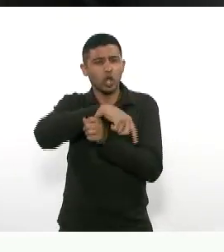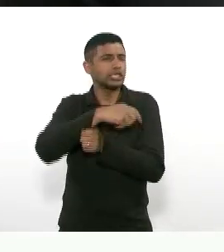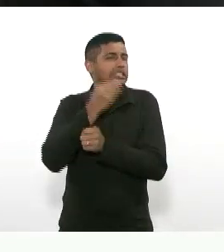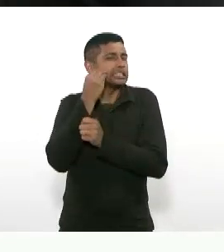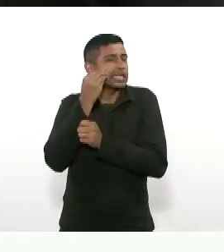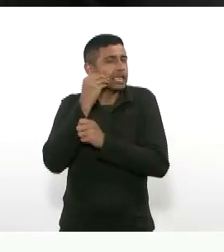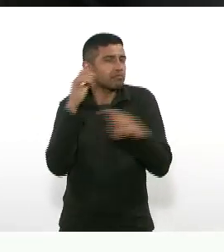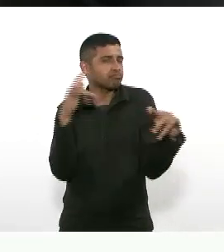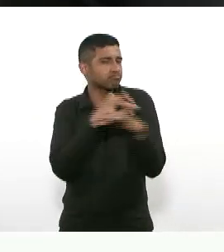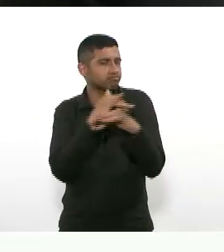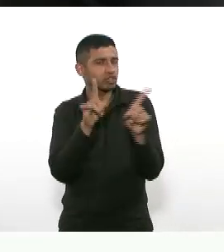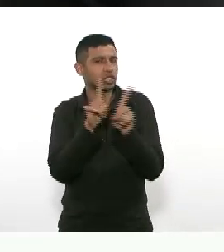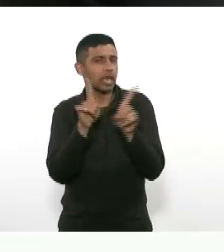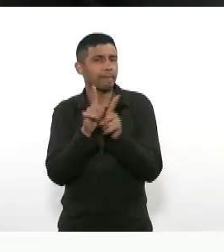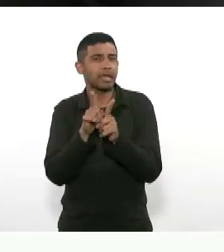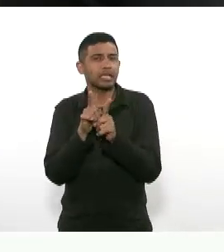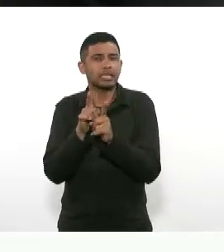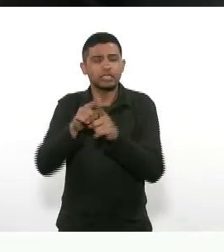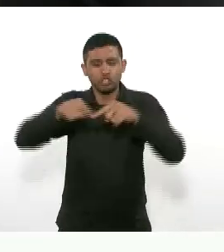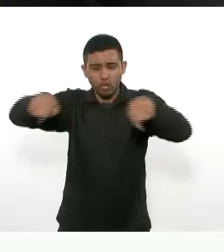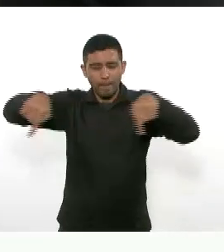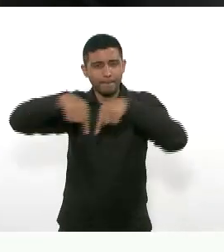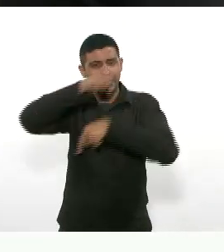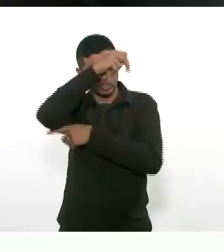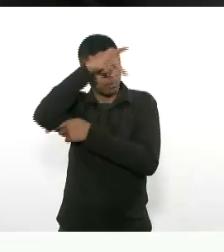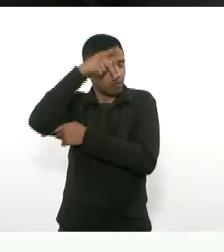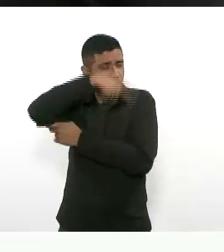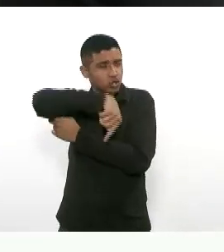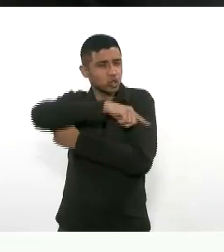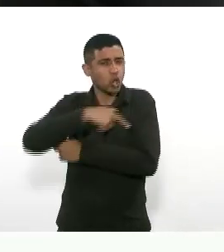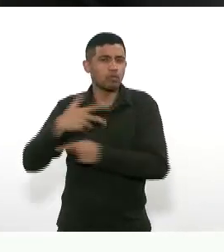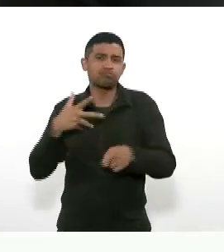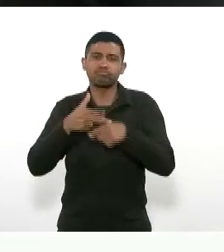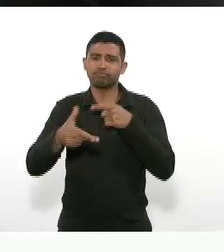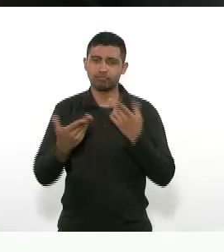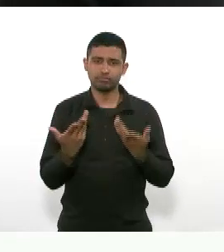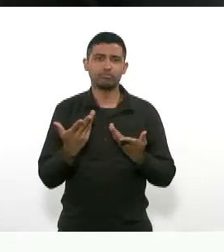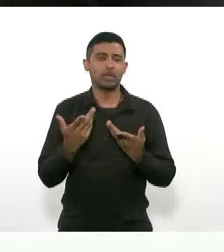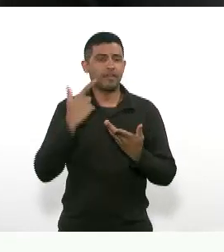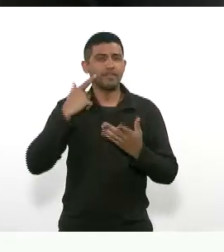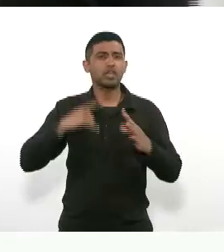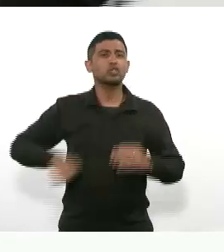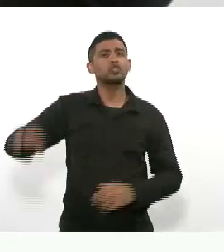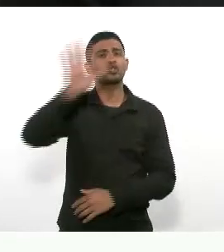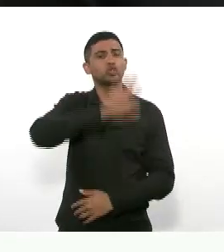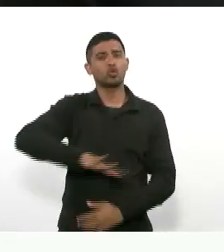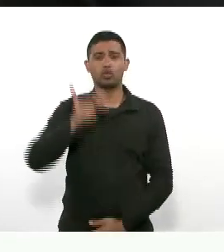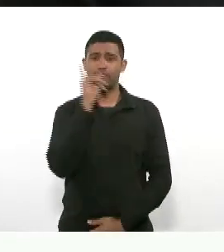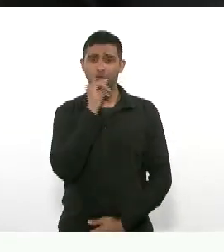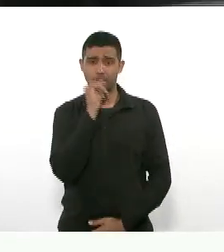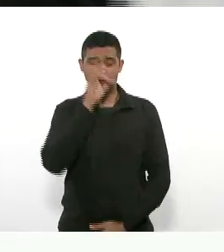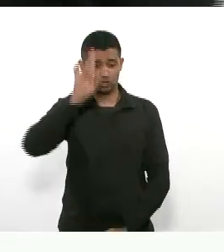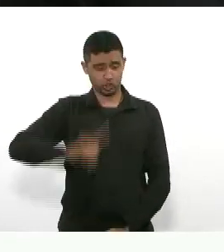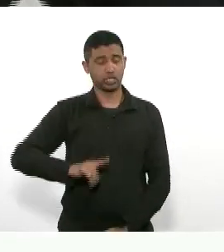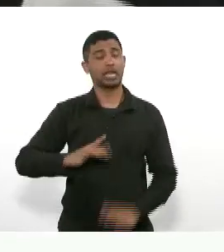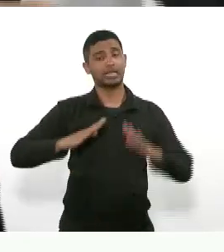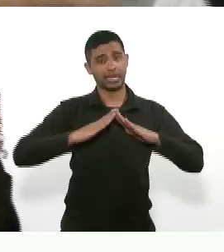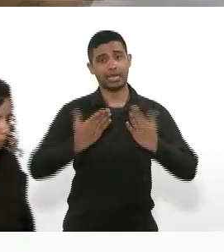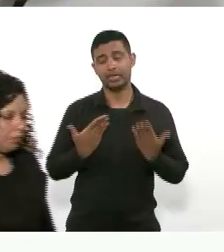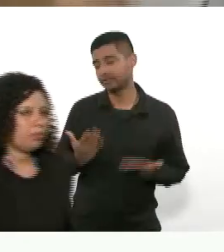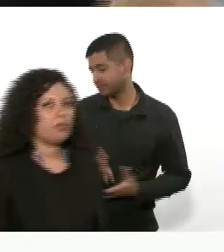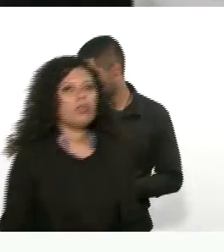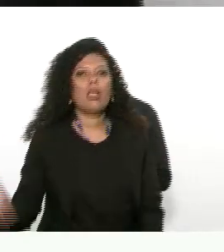urbanização, recuperação de espaços públicos, aliado ao reconhecimento a todo o fluminense do direito à moradia.